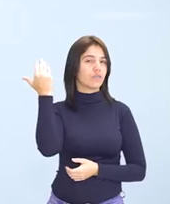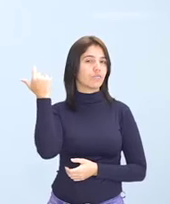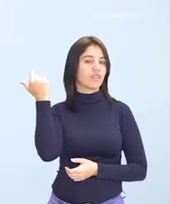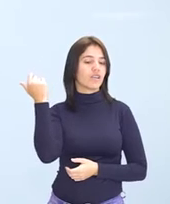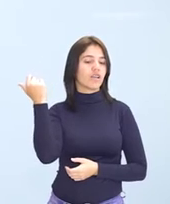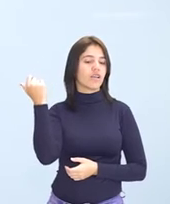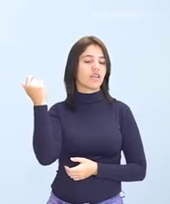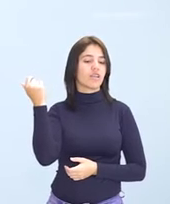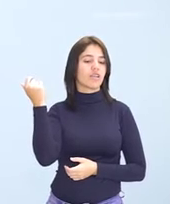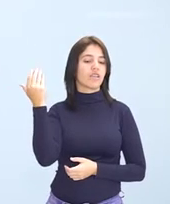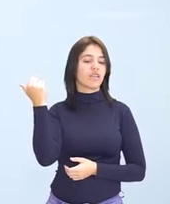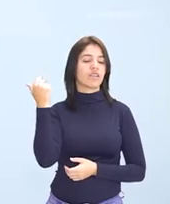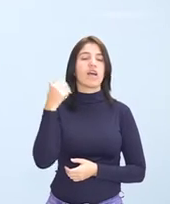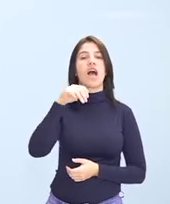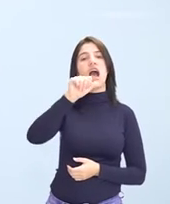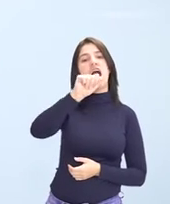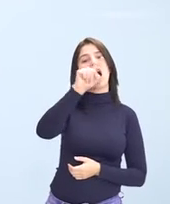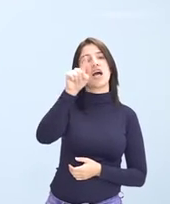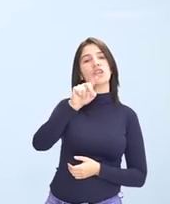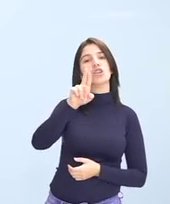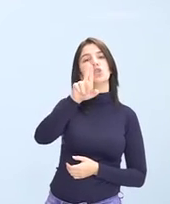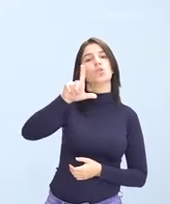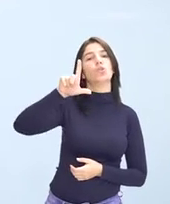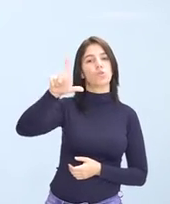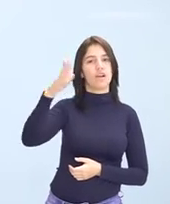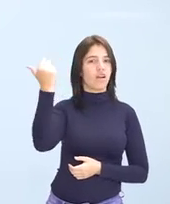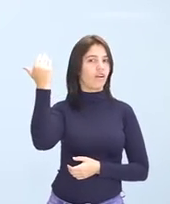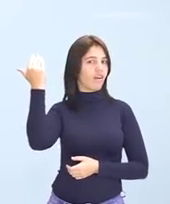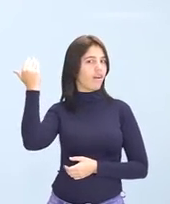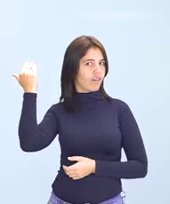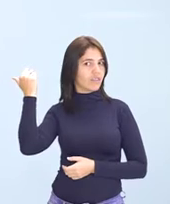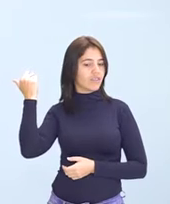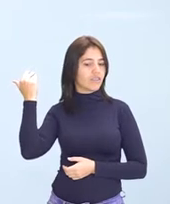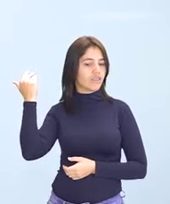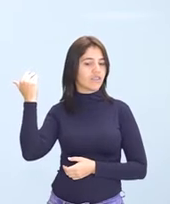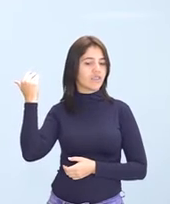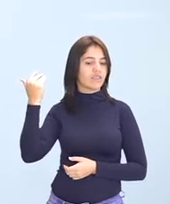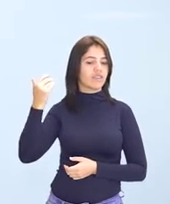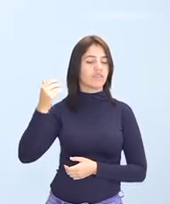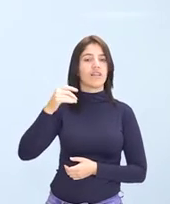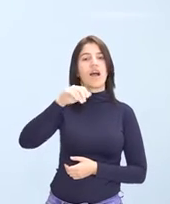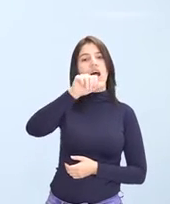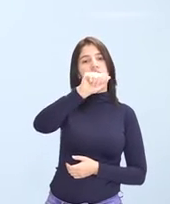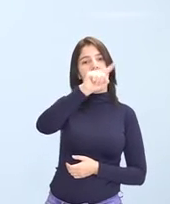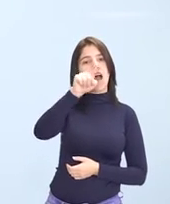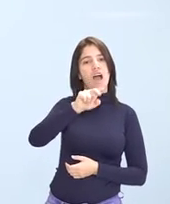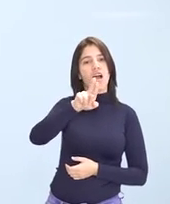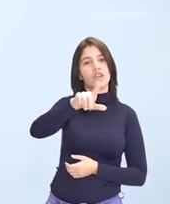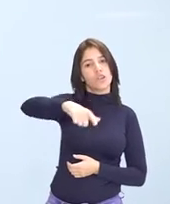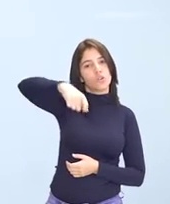atrás, fazia-se ela datilografando. Azul. Subia-se a cor fazendo o sinal.